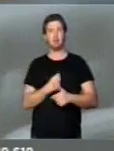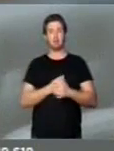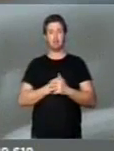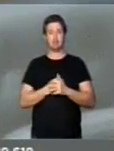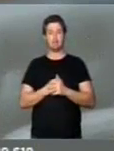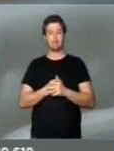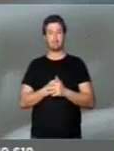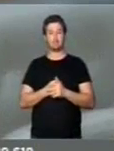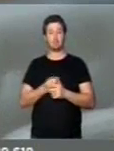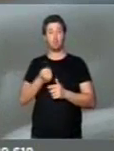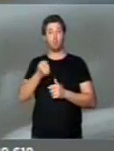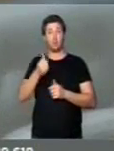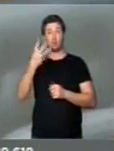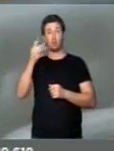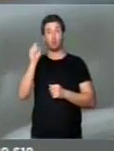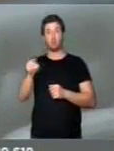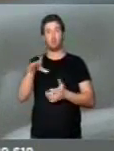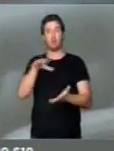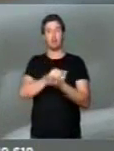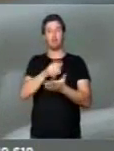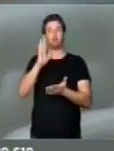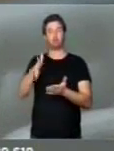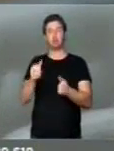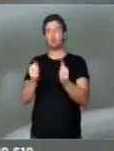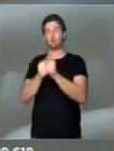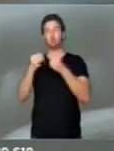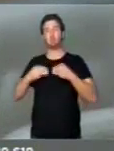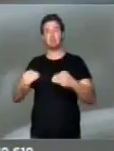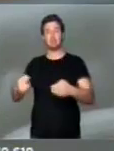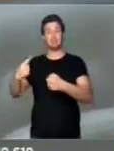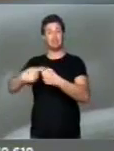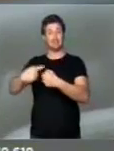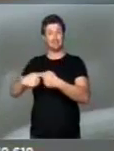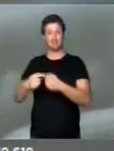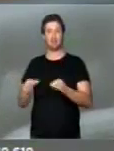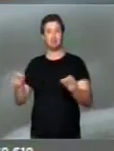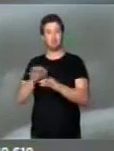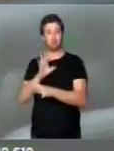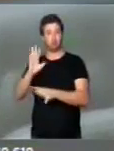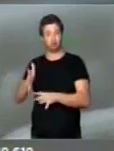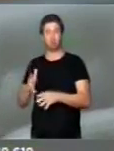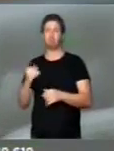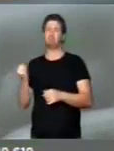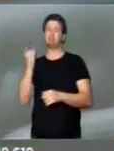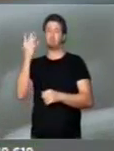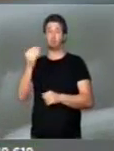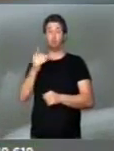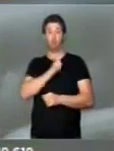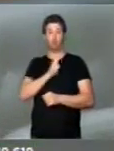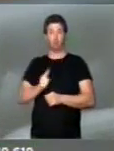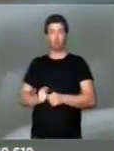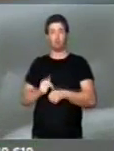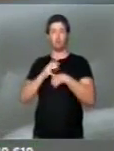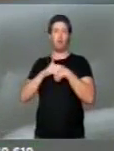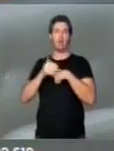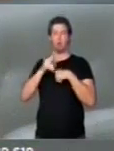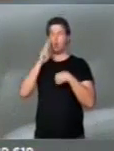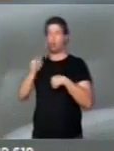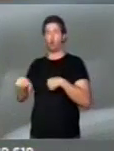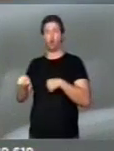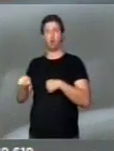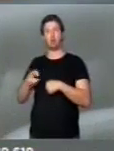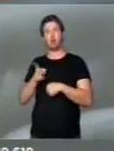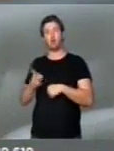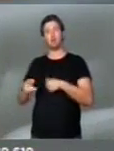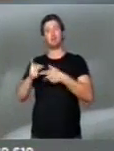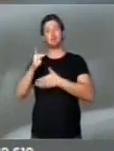estamos praticamente com 4.000 cadastros aí junto ao Ministério das Cidades, é fundamental para que o governo olhe com carinho para continuar